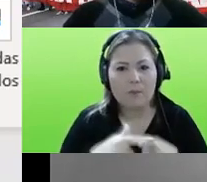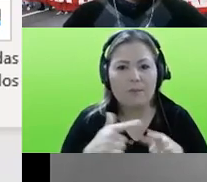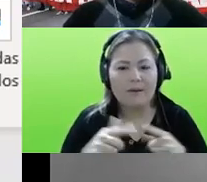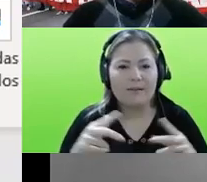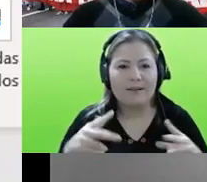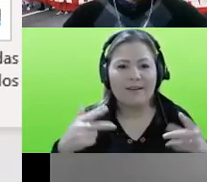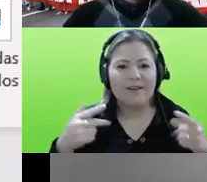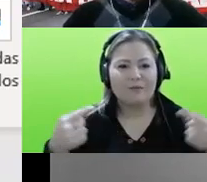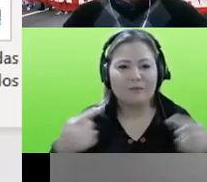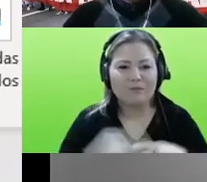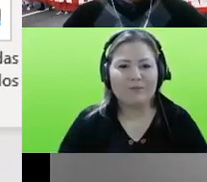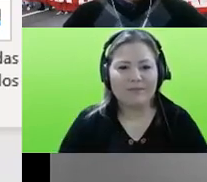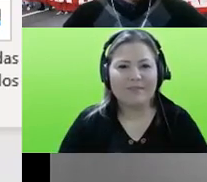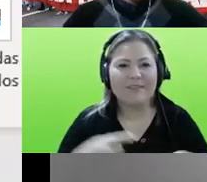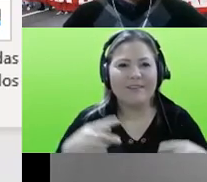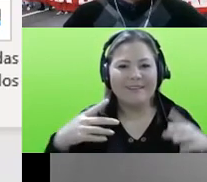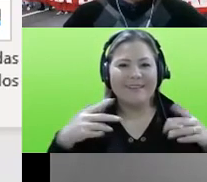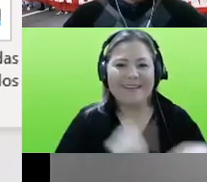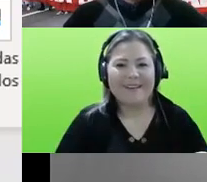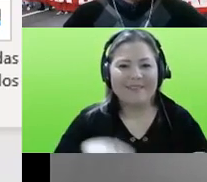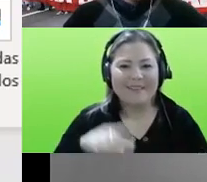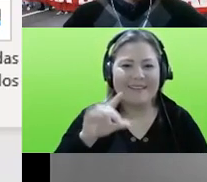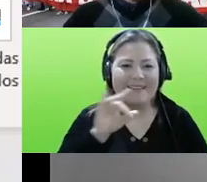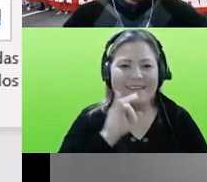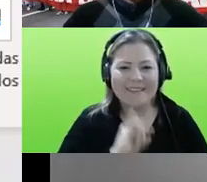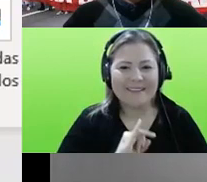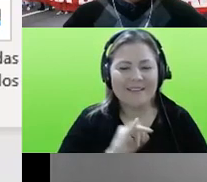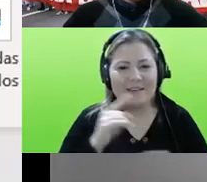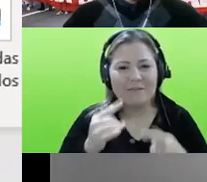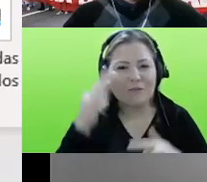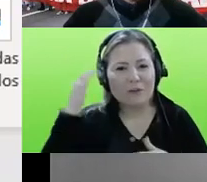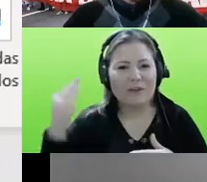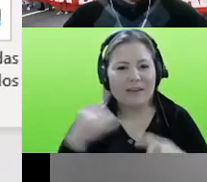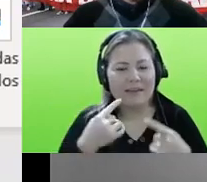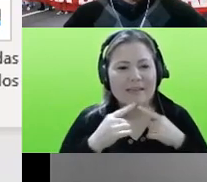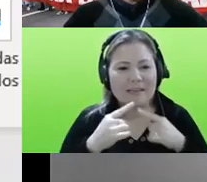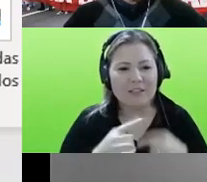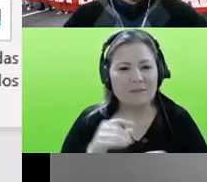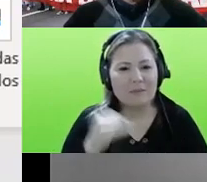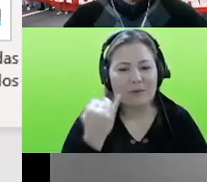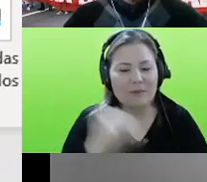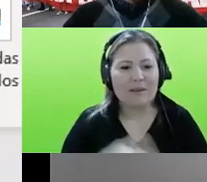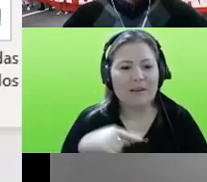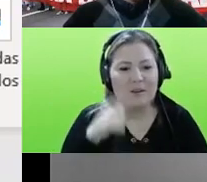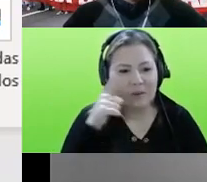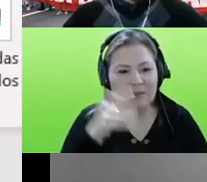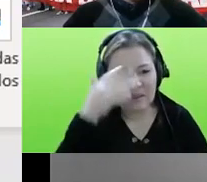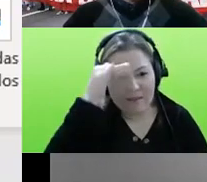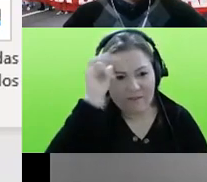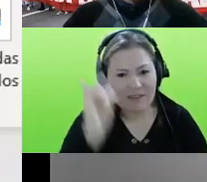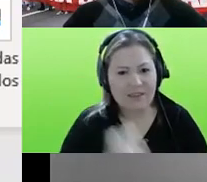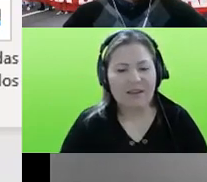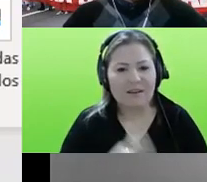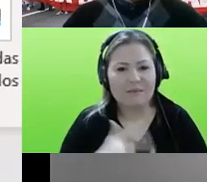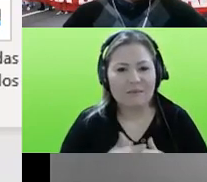em filosofia política, em teoria crítica. Isso é muito importante, porque só assim nós podemos evitar